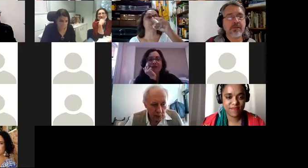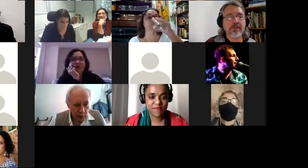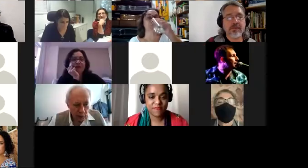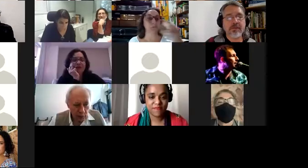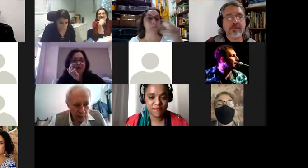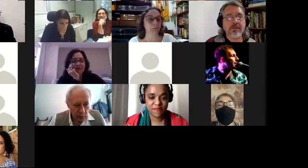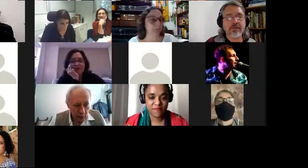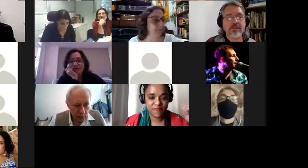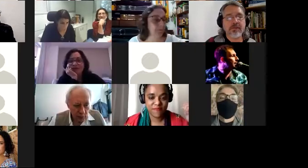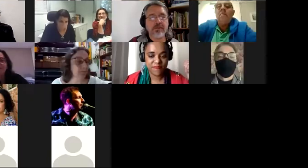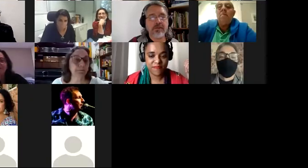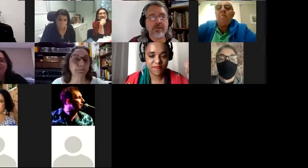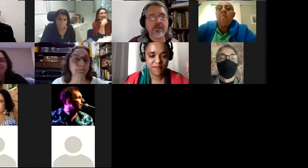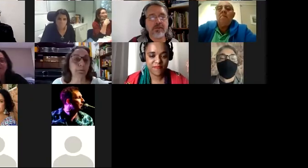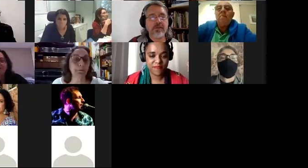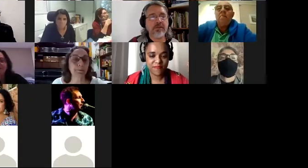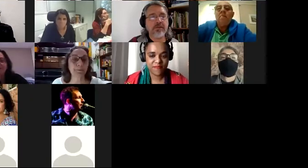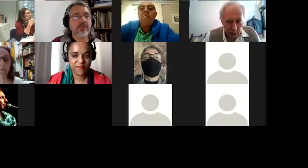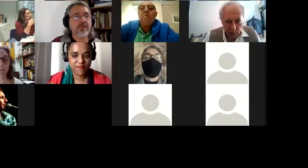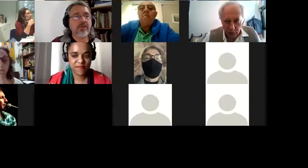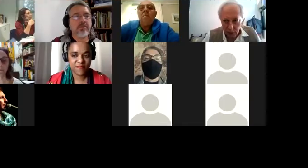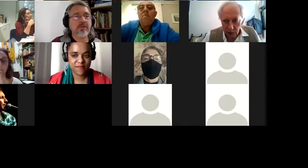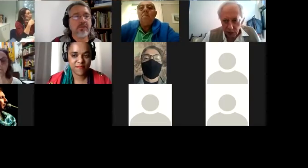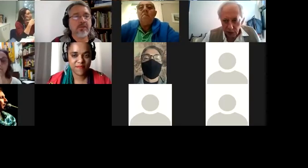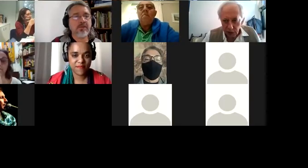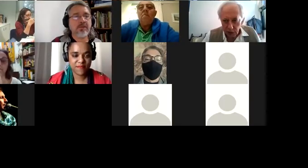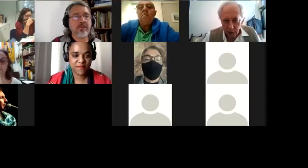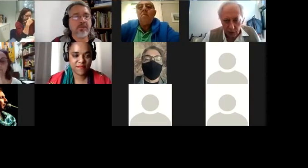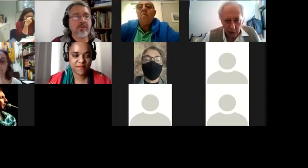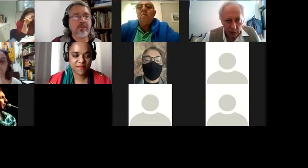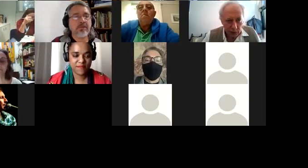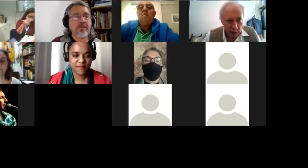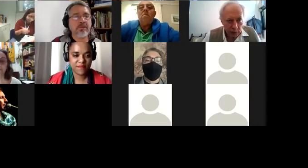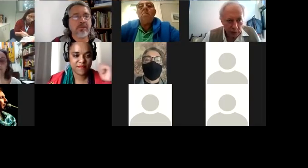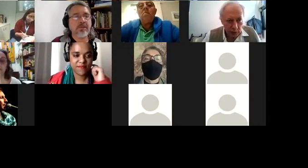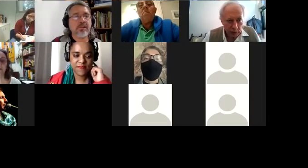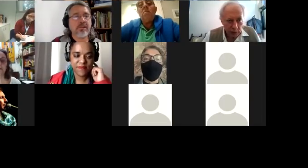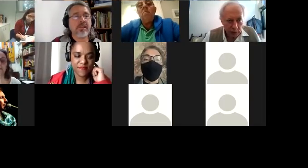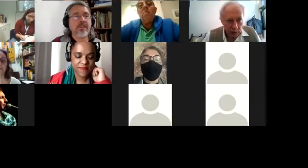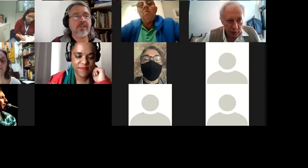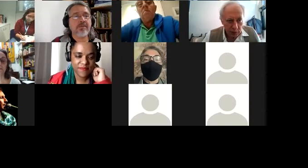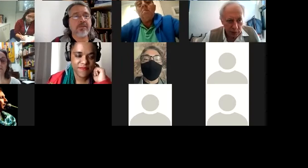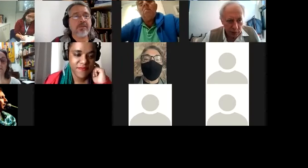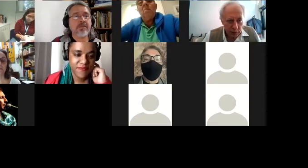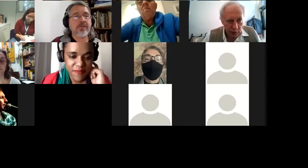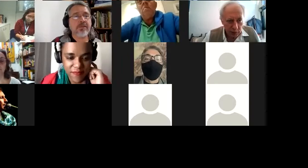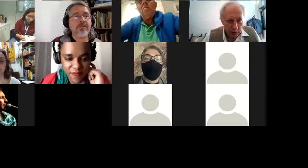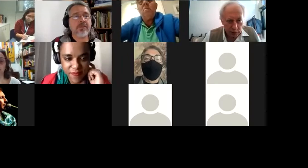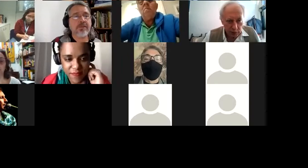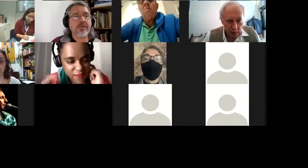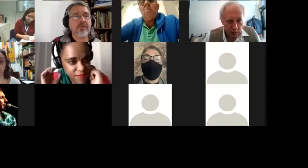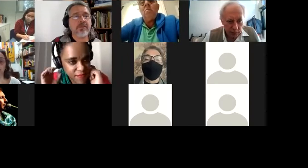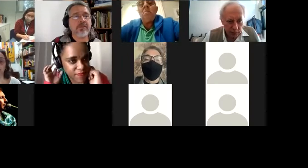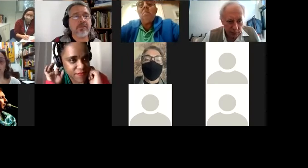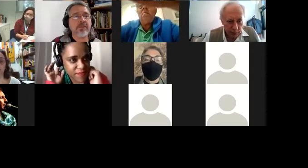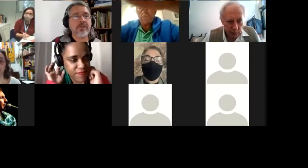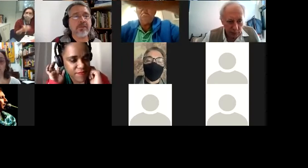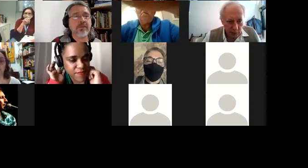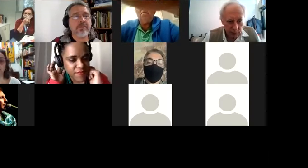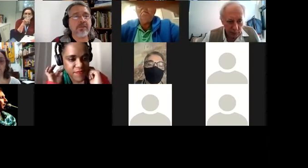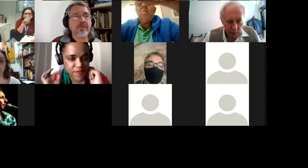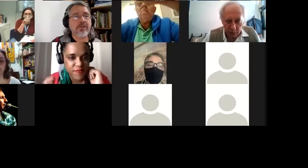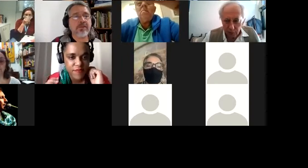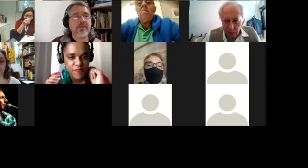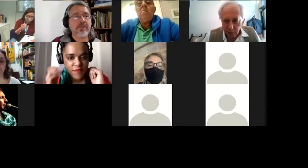estou funcionando porque eu estou no link do meu telefone. Eu também. Estou conseguindo por isso.